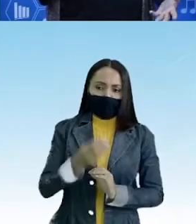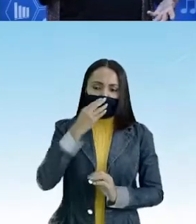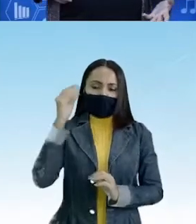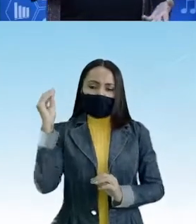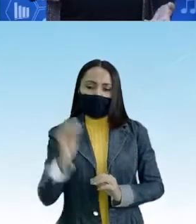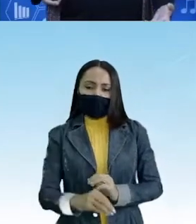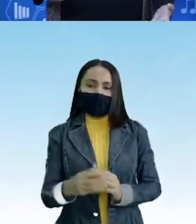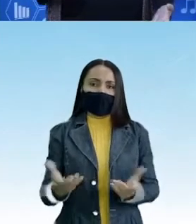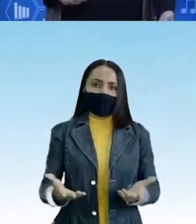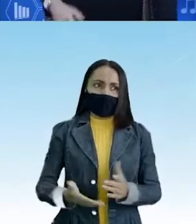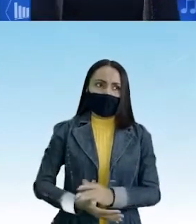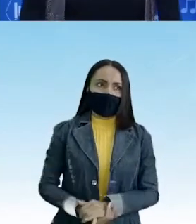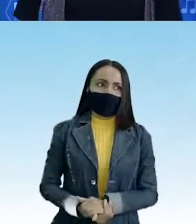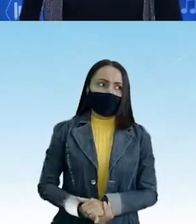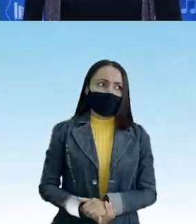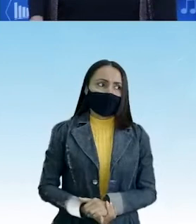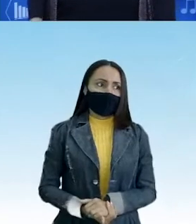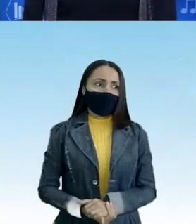tá?